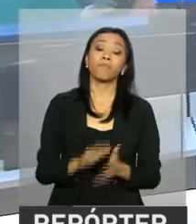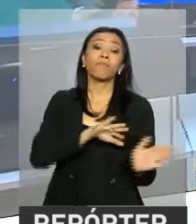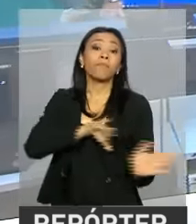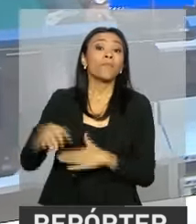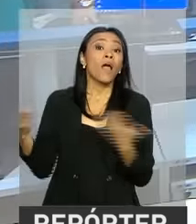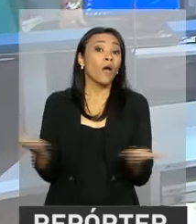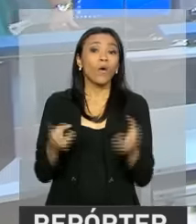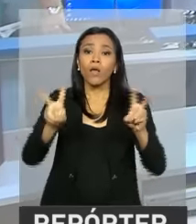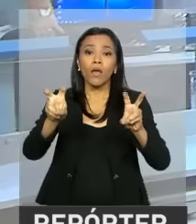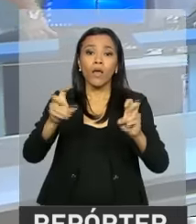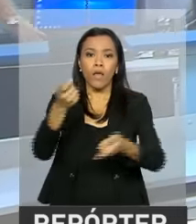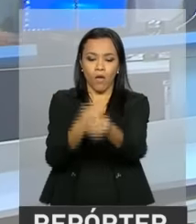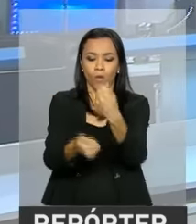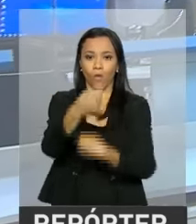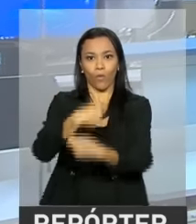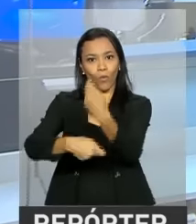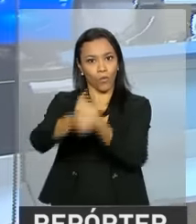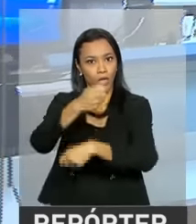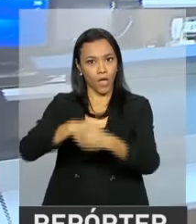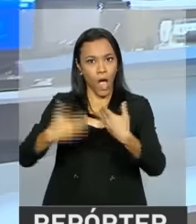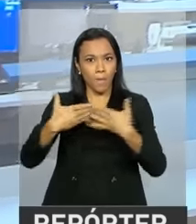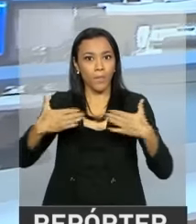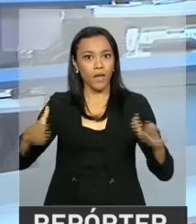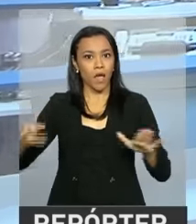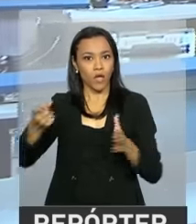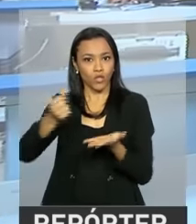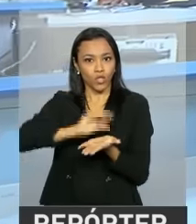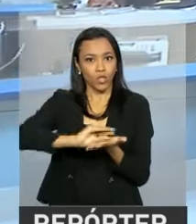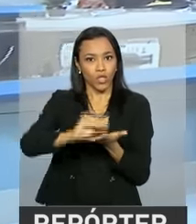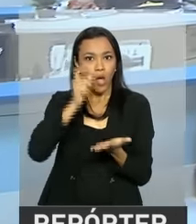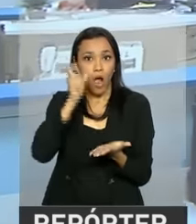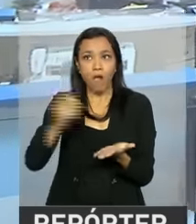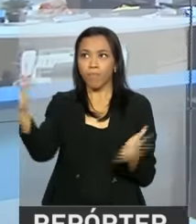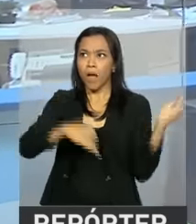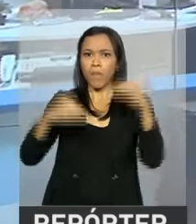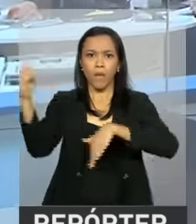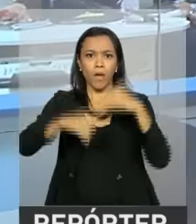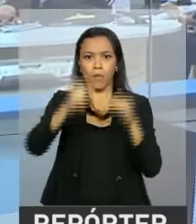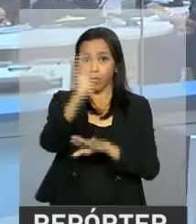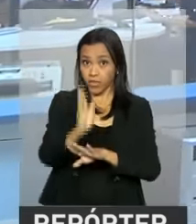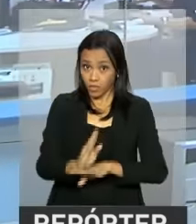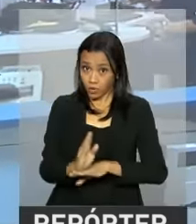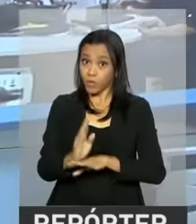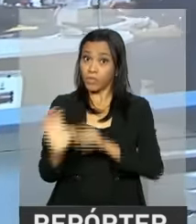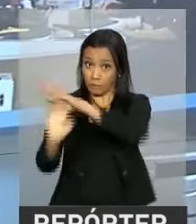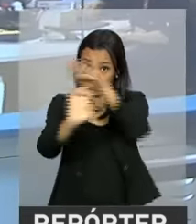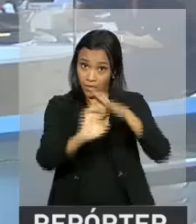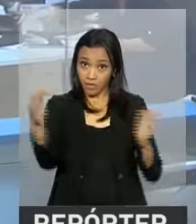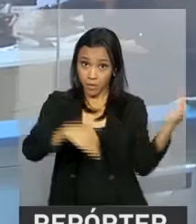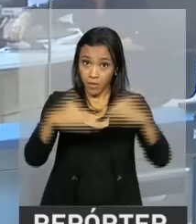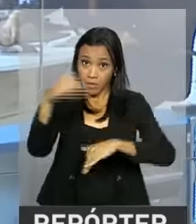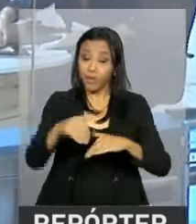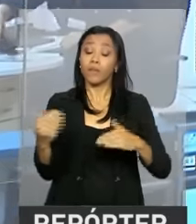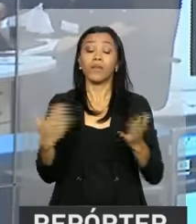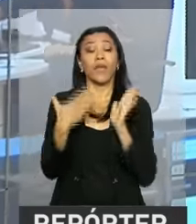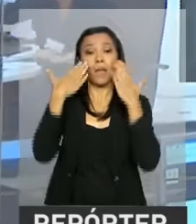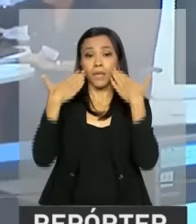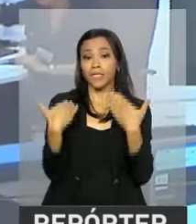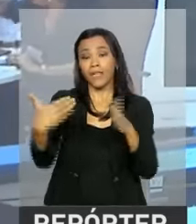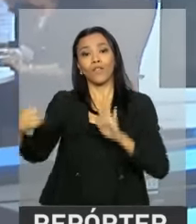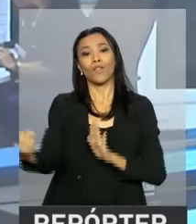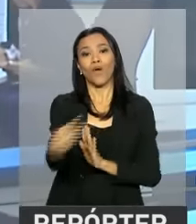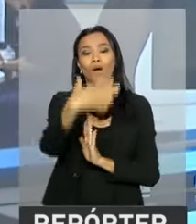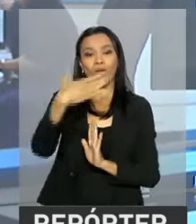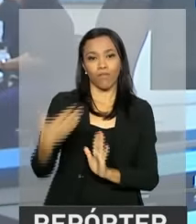falar agora de Economia ampliar o investimento internacional no Brasil e apresentar a nova política econômica do